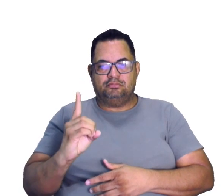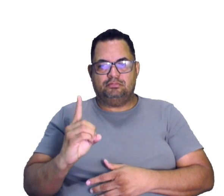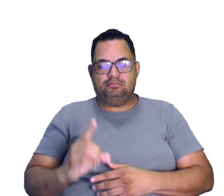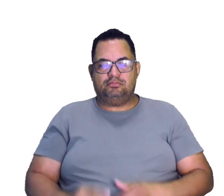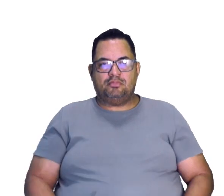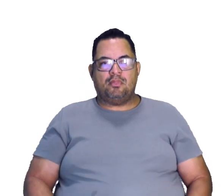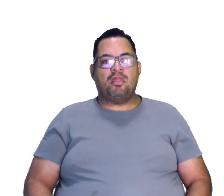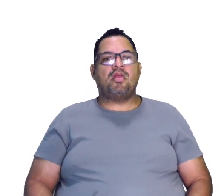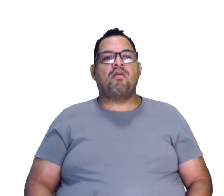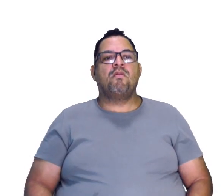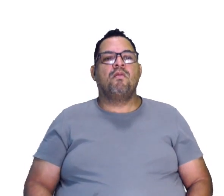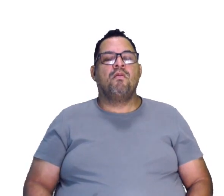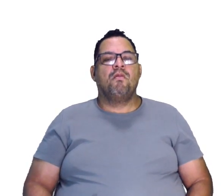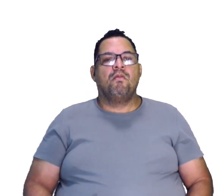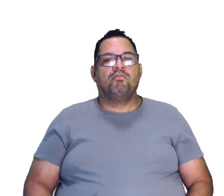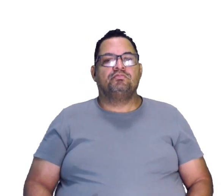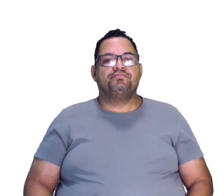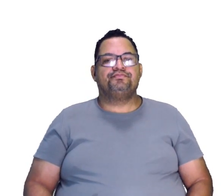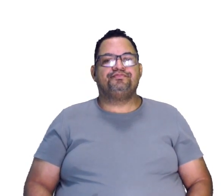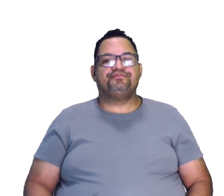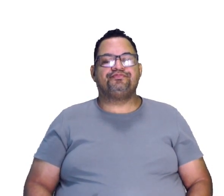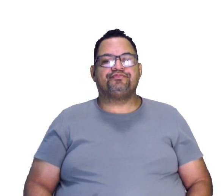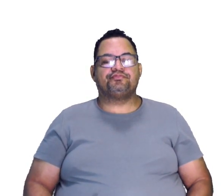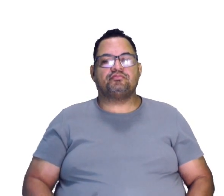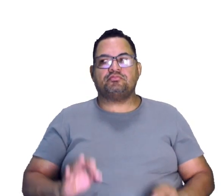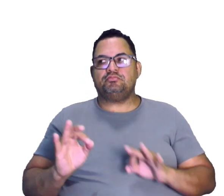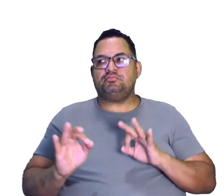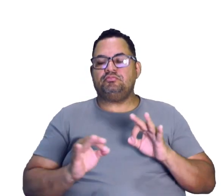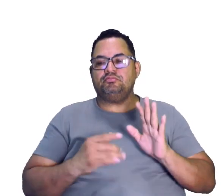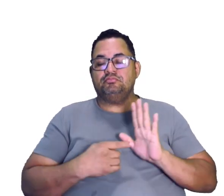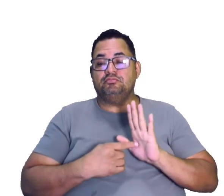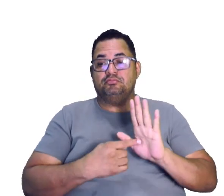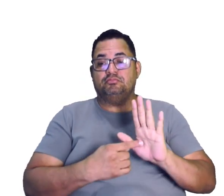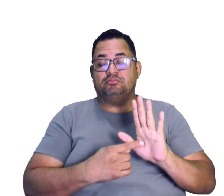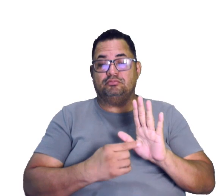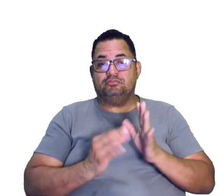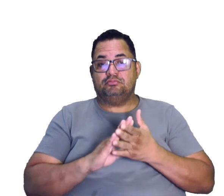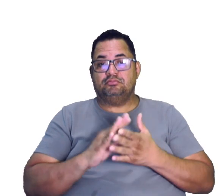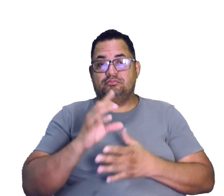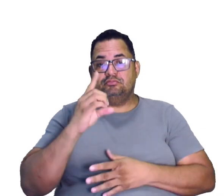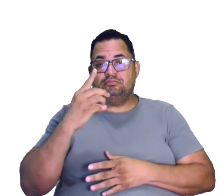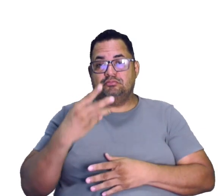tridimensionalmente. Como que a gente vai estar mostrando